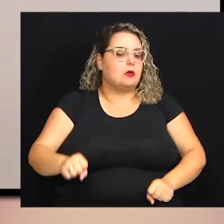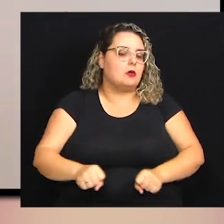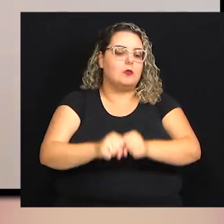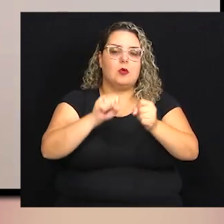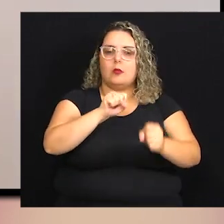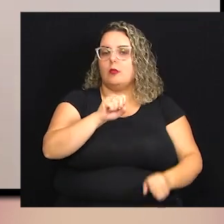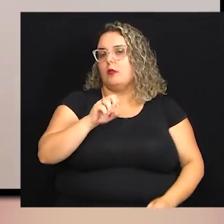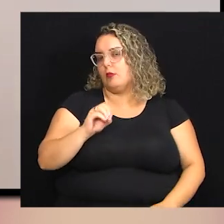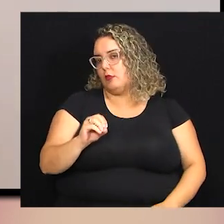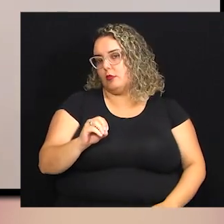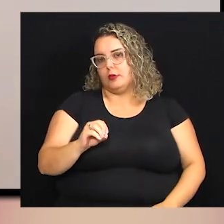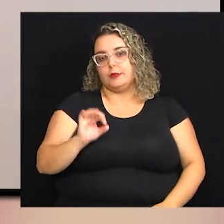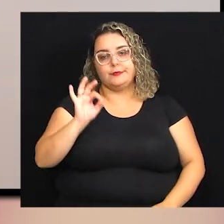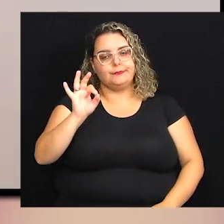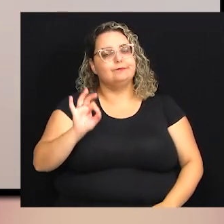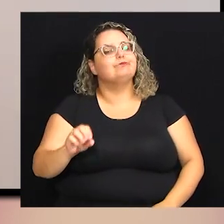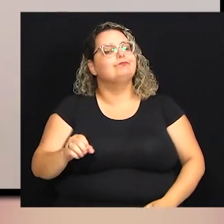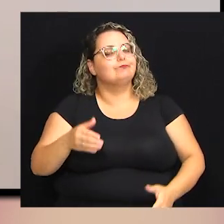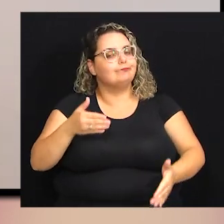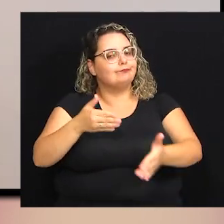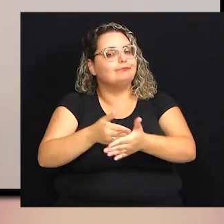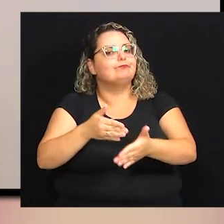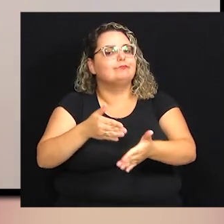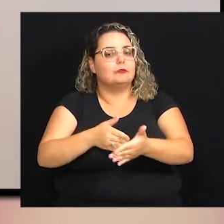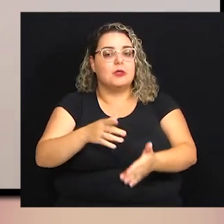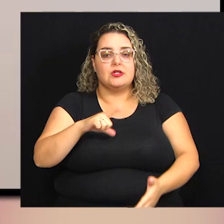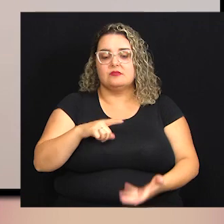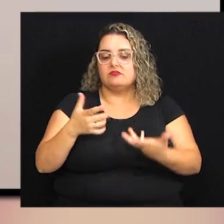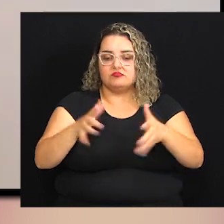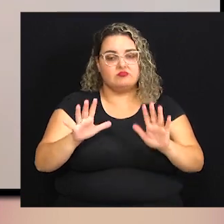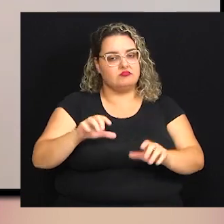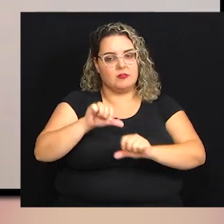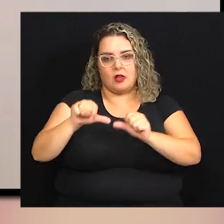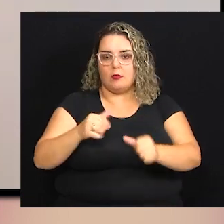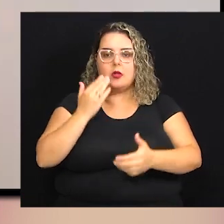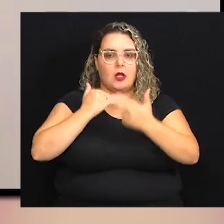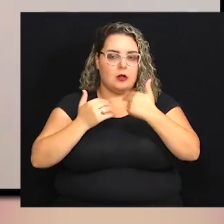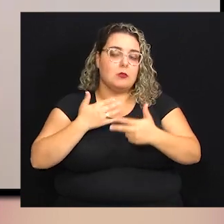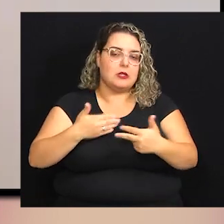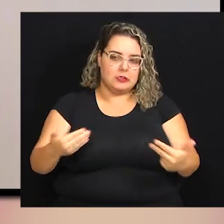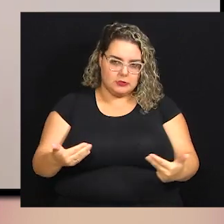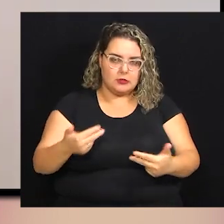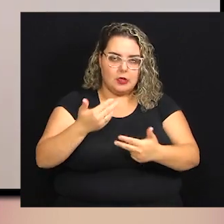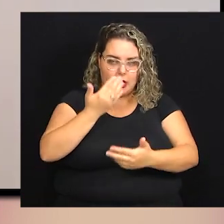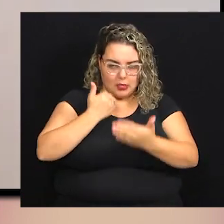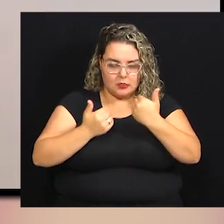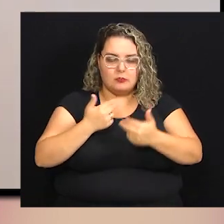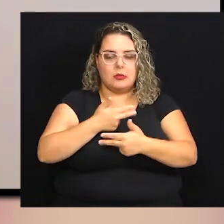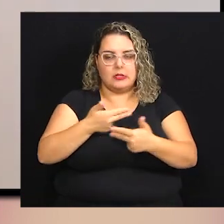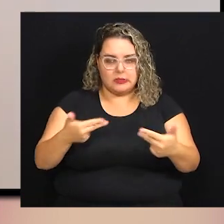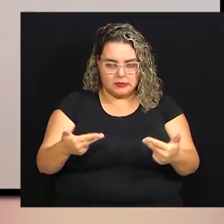quebrou 80% daquela barreira que ele tinha de não querer mudar a alimentação.